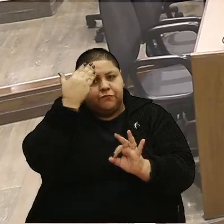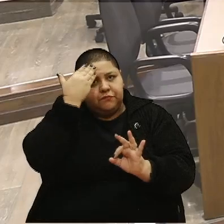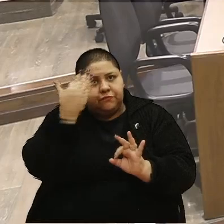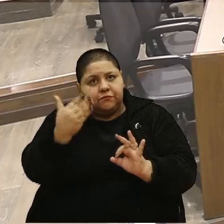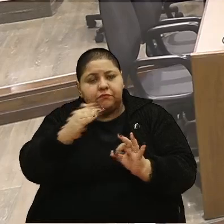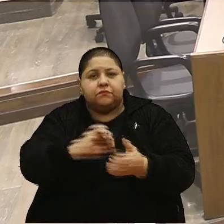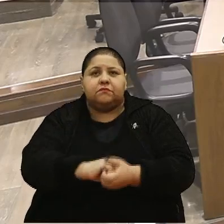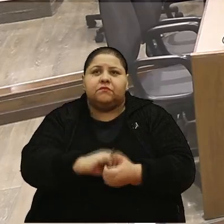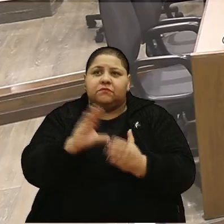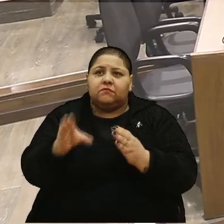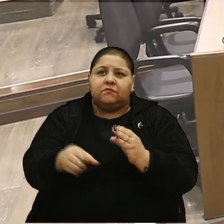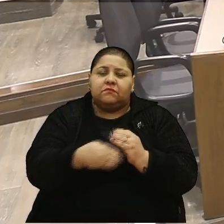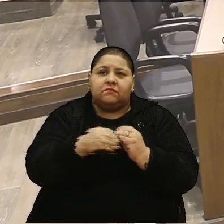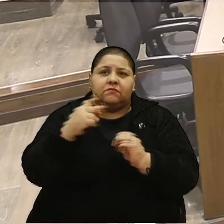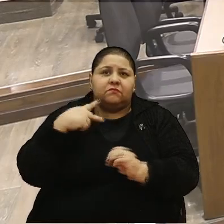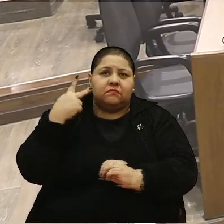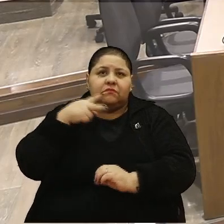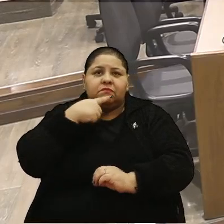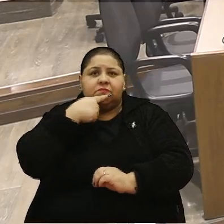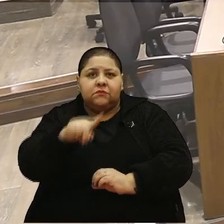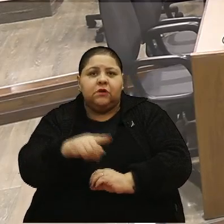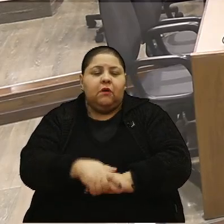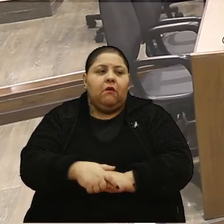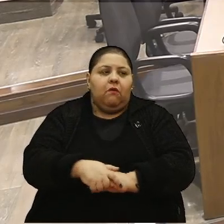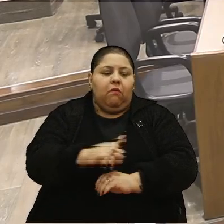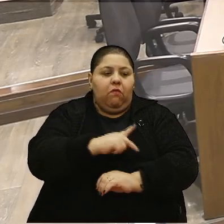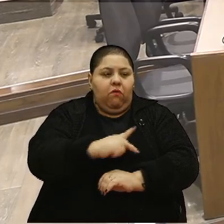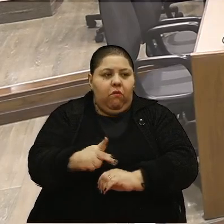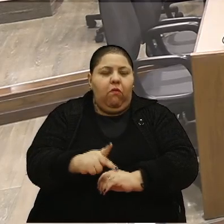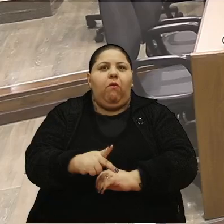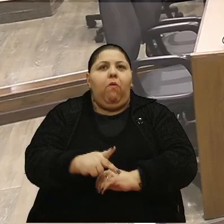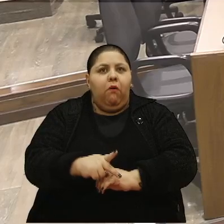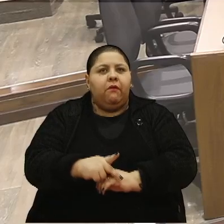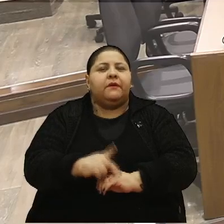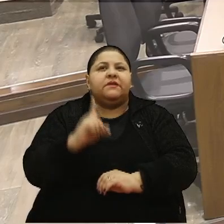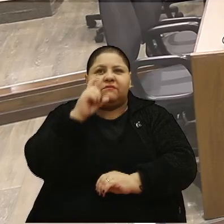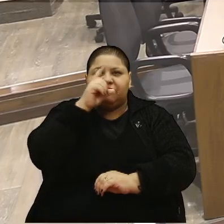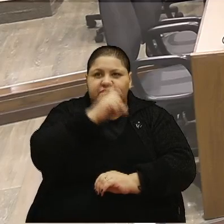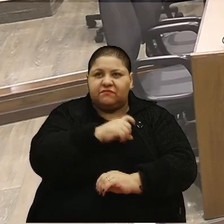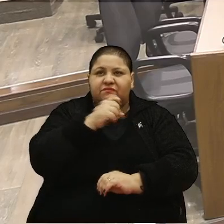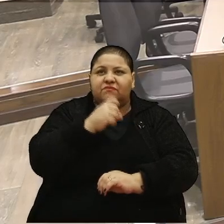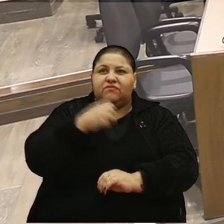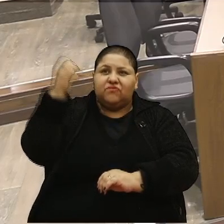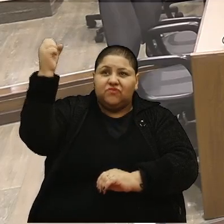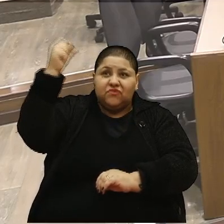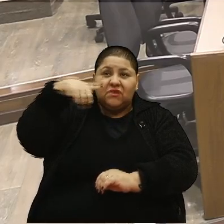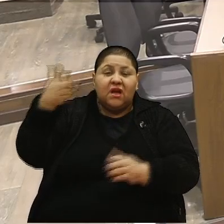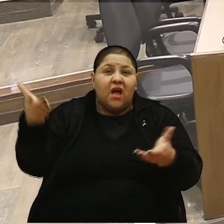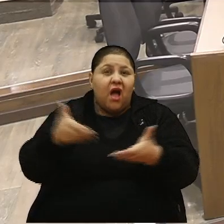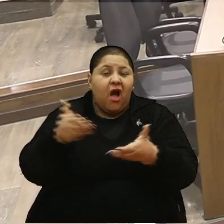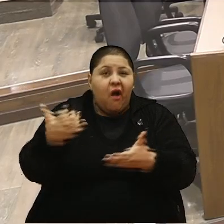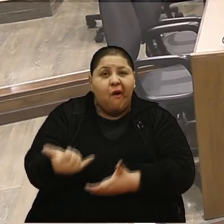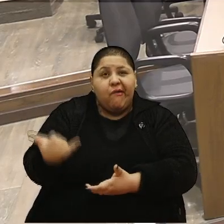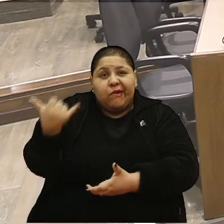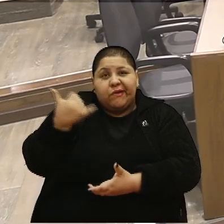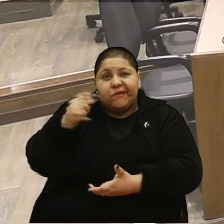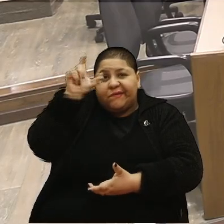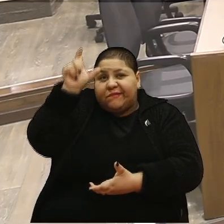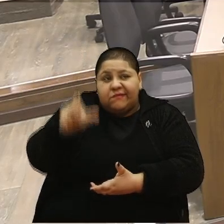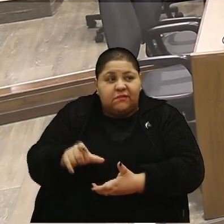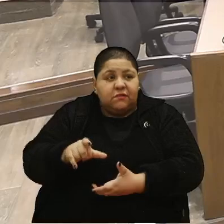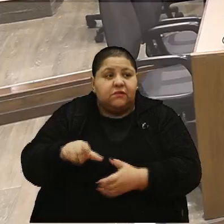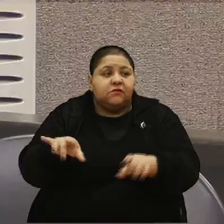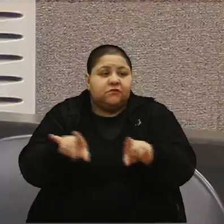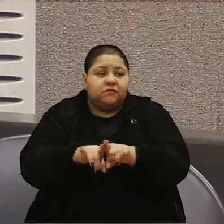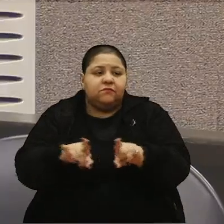vereador Juliano. Só a parte, vereador Caleb. Presidente, é muito temerária realmente essa questão da luz. Inclusive, agora eu fui questionado, e aí as pessoas, por não conhecer,